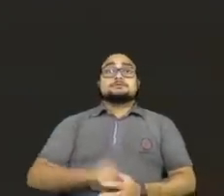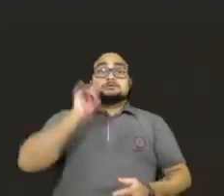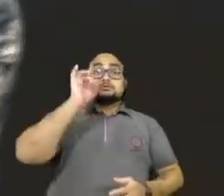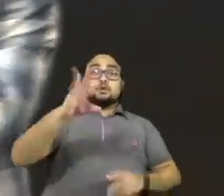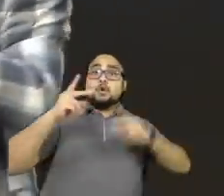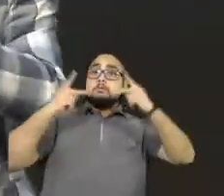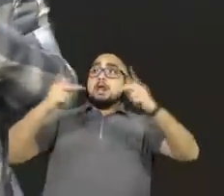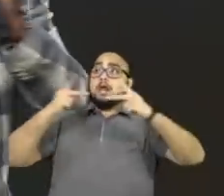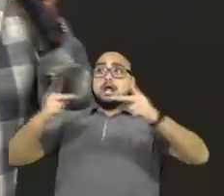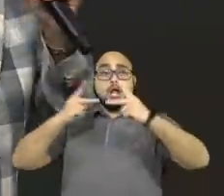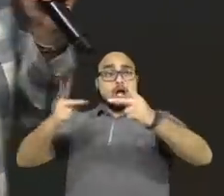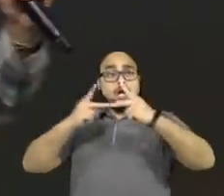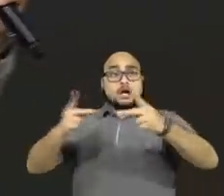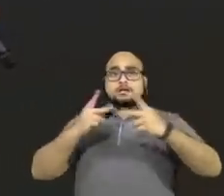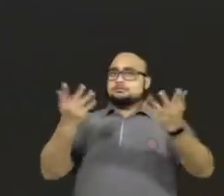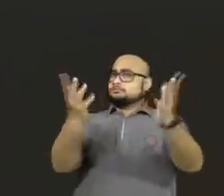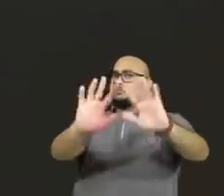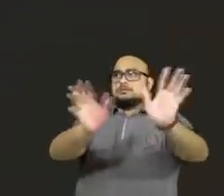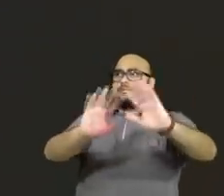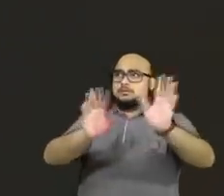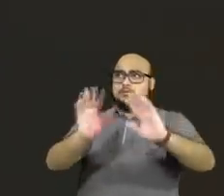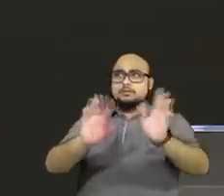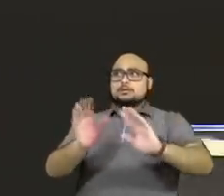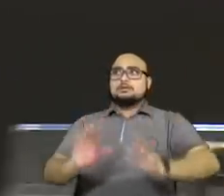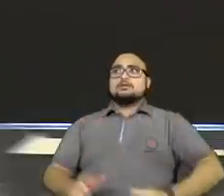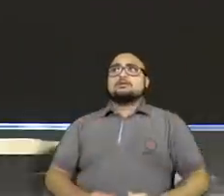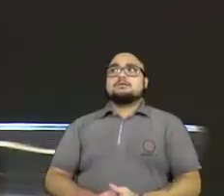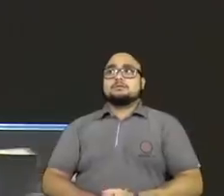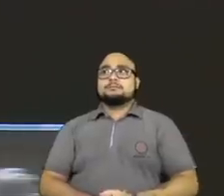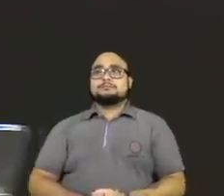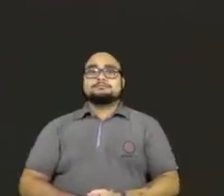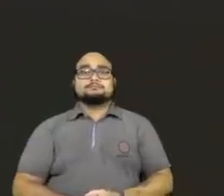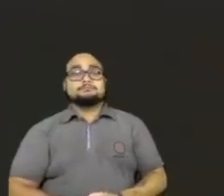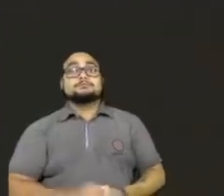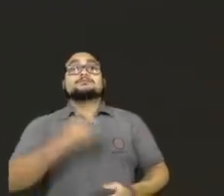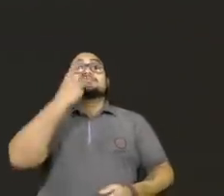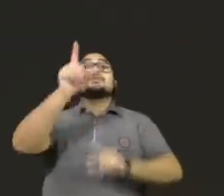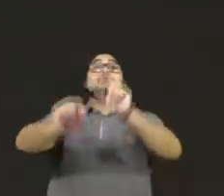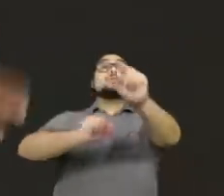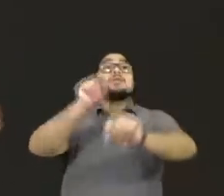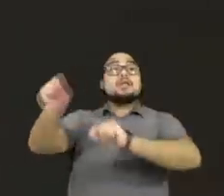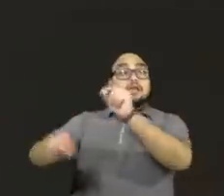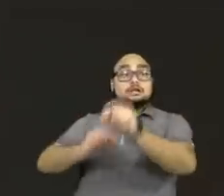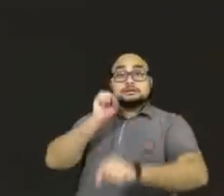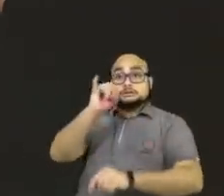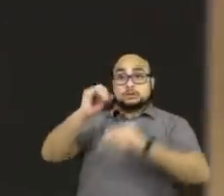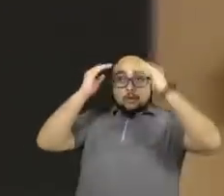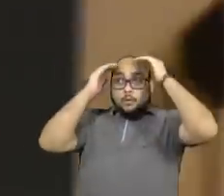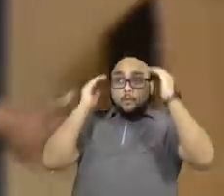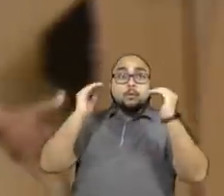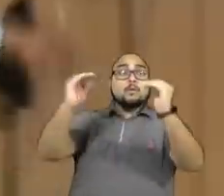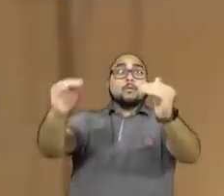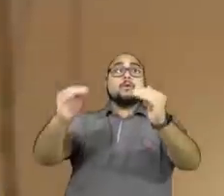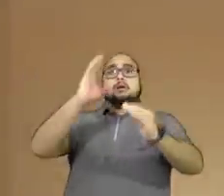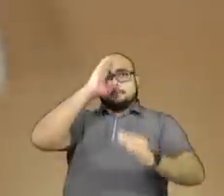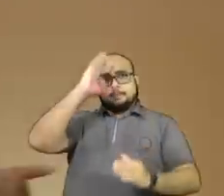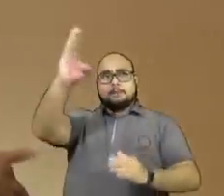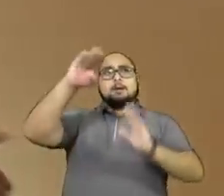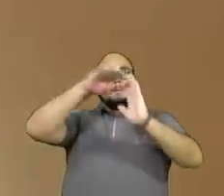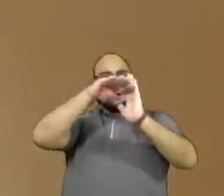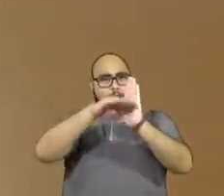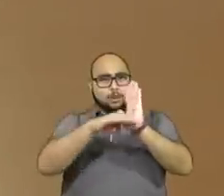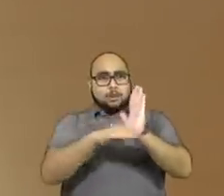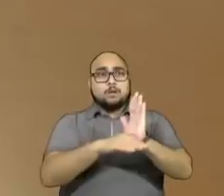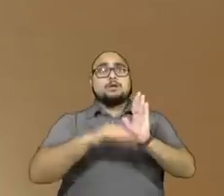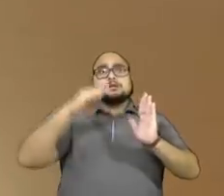solta que eu estou dando aqui. Eu estou dizendo que quando você obedece padrões, princípios,